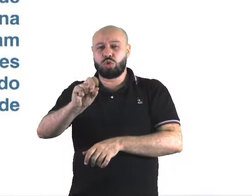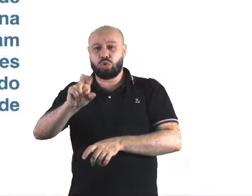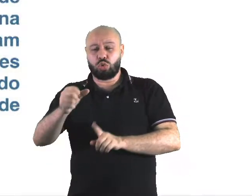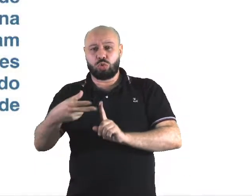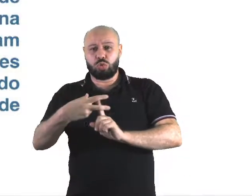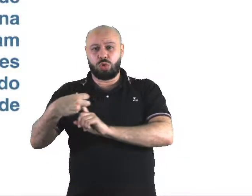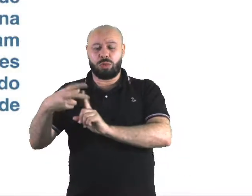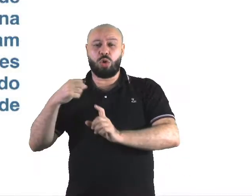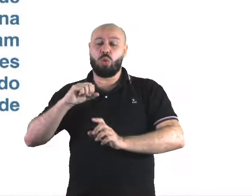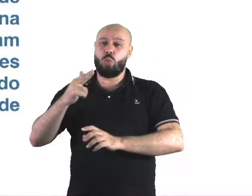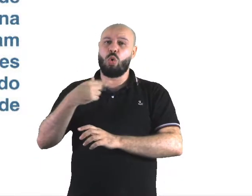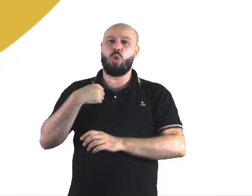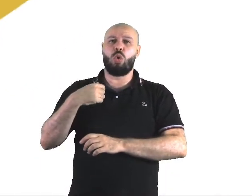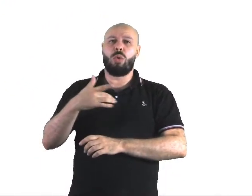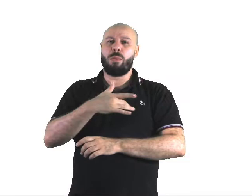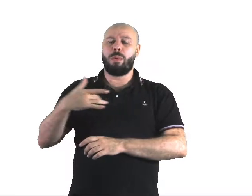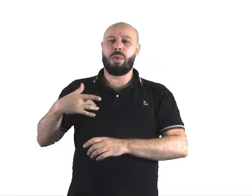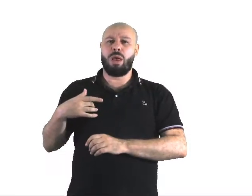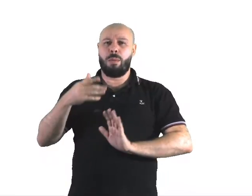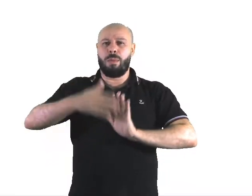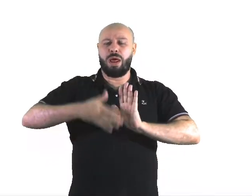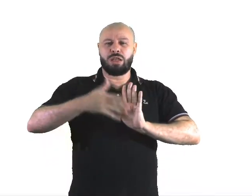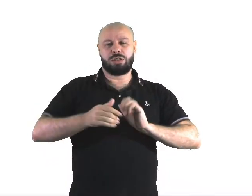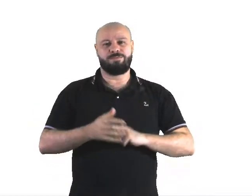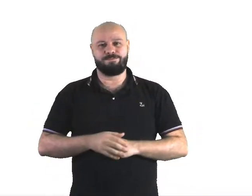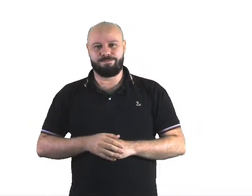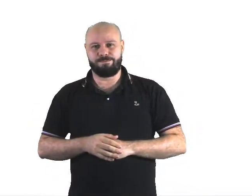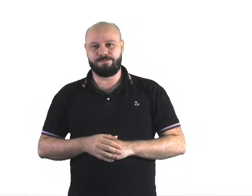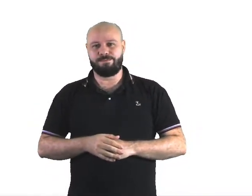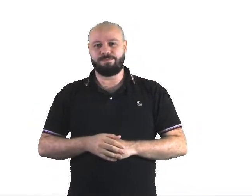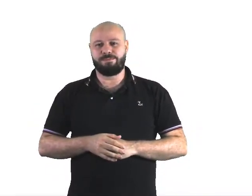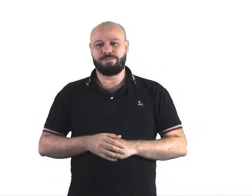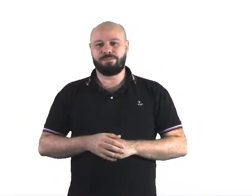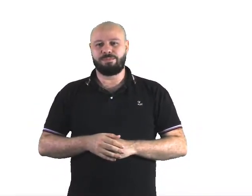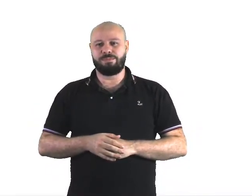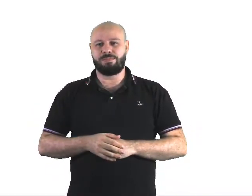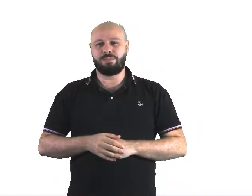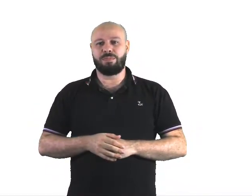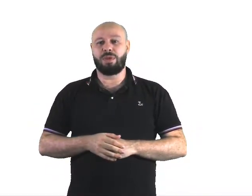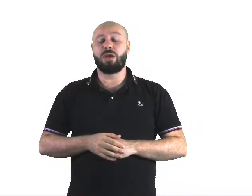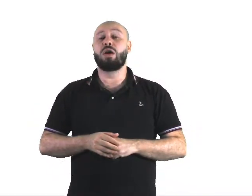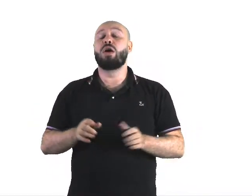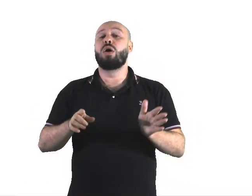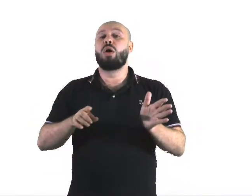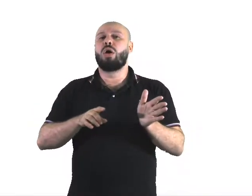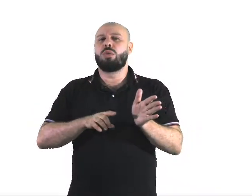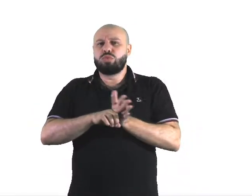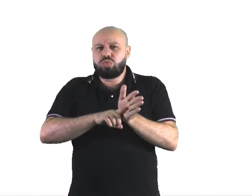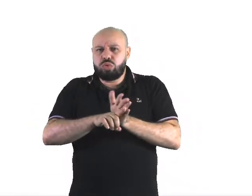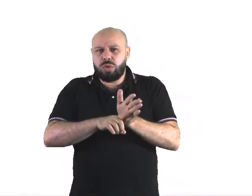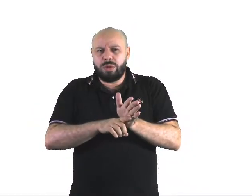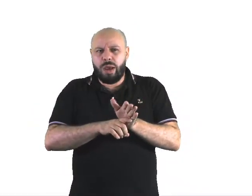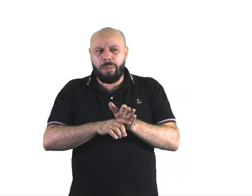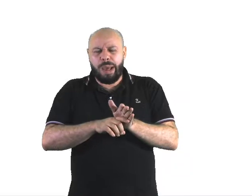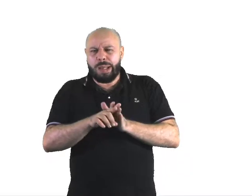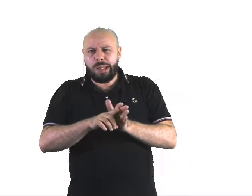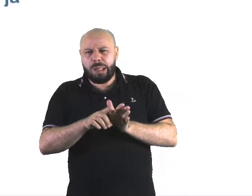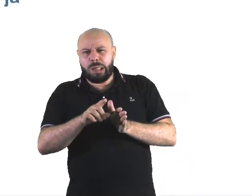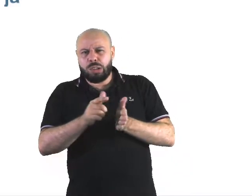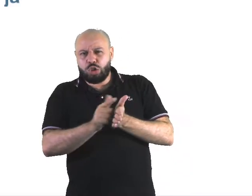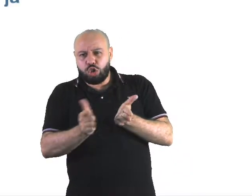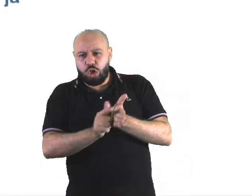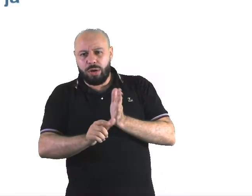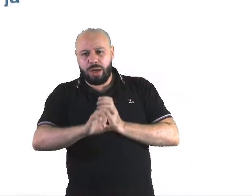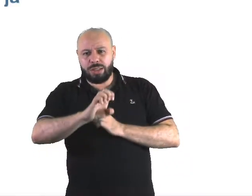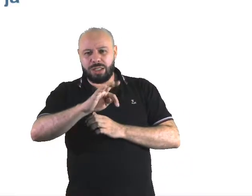de plano de saúde. Próximo. Segundo investigação feita pelo Estadão, foram expostos